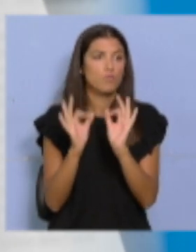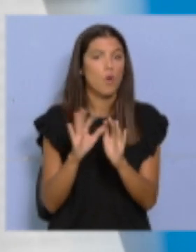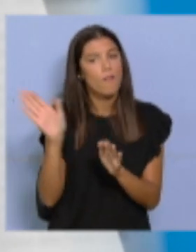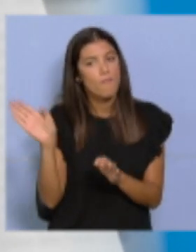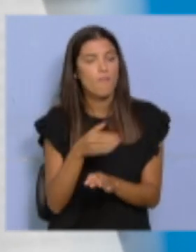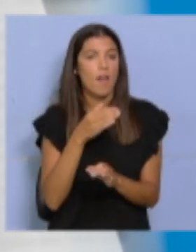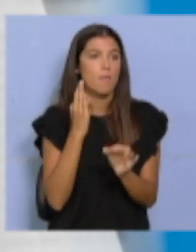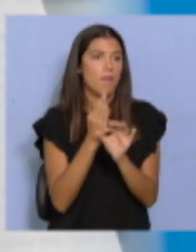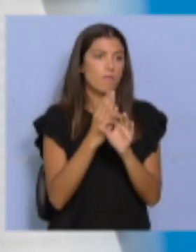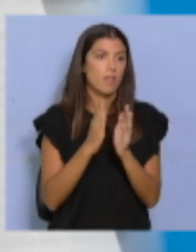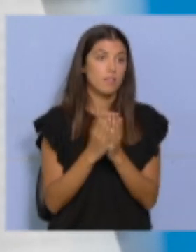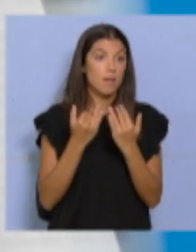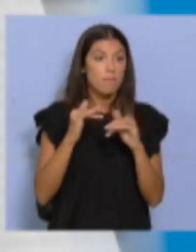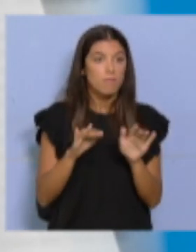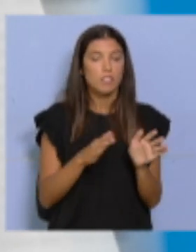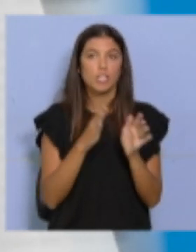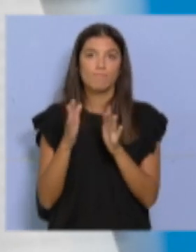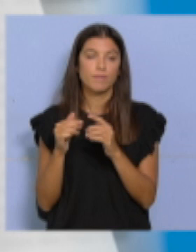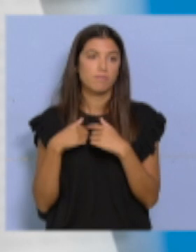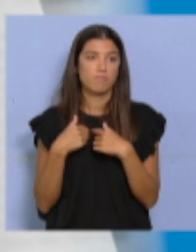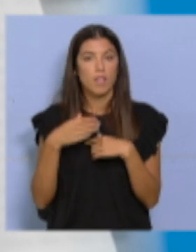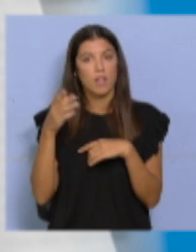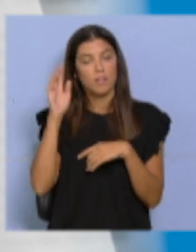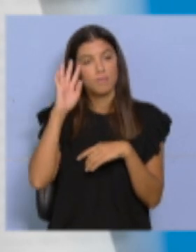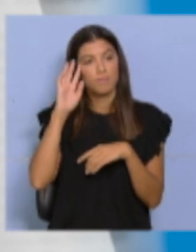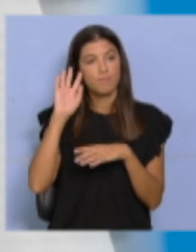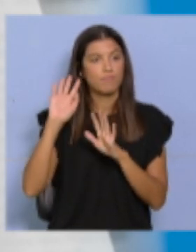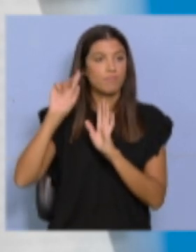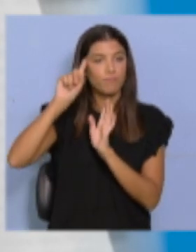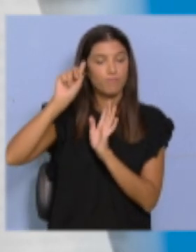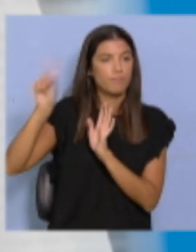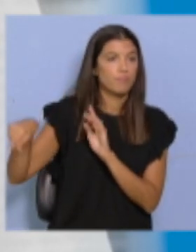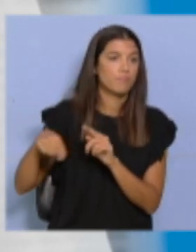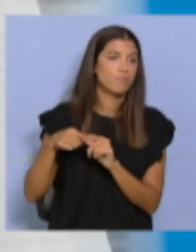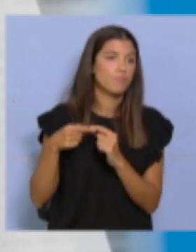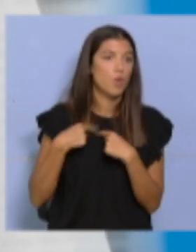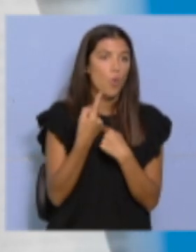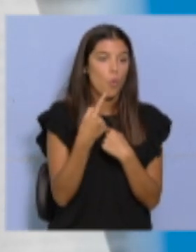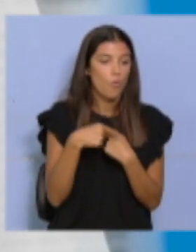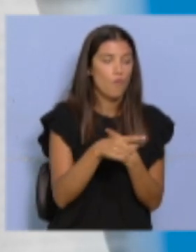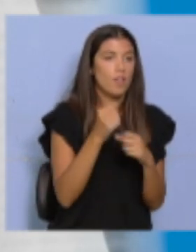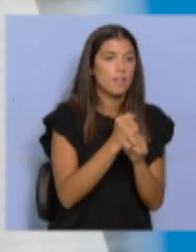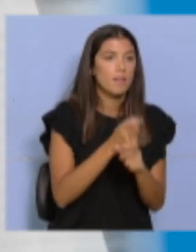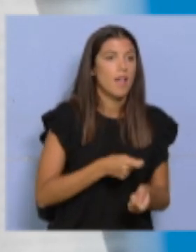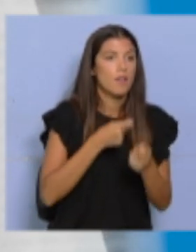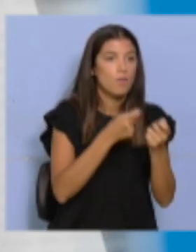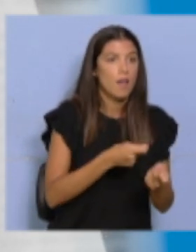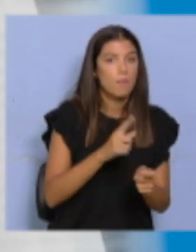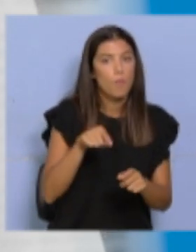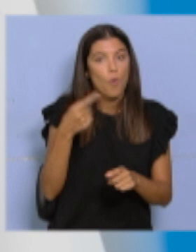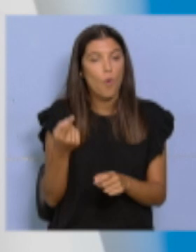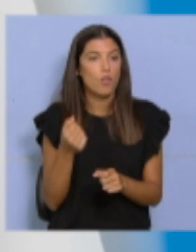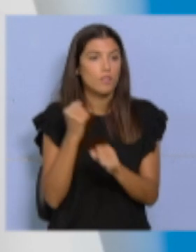bodas. Mas eles, sem fazerem caso, foram um para o seu campo e outro para o seu negócio.